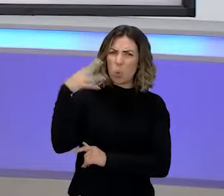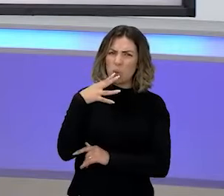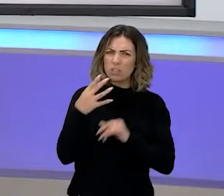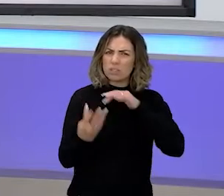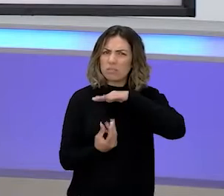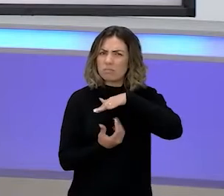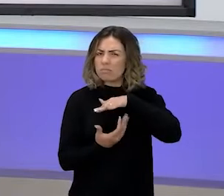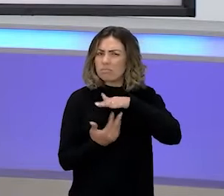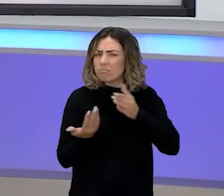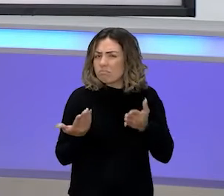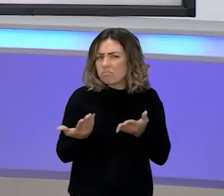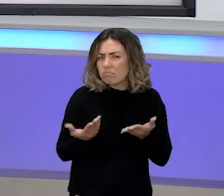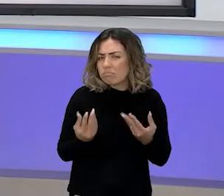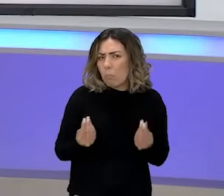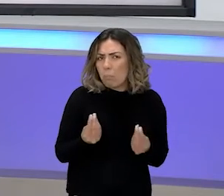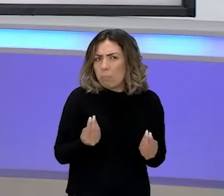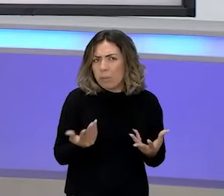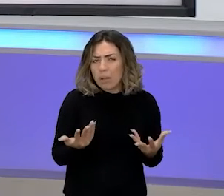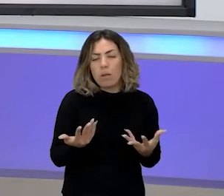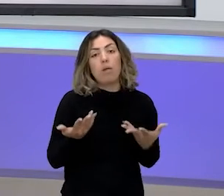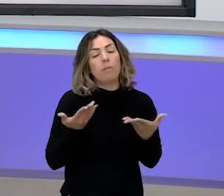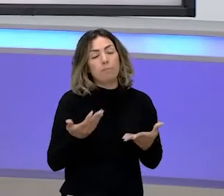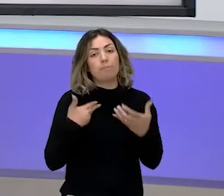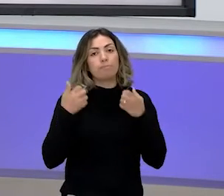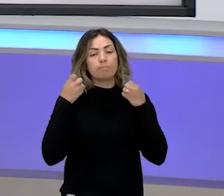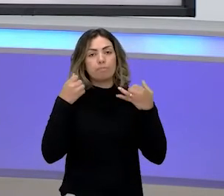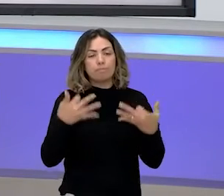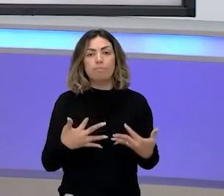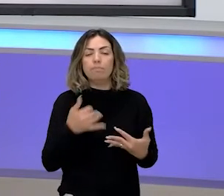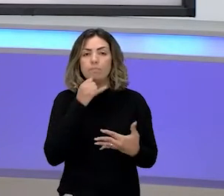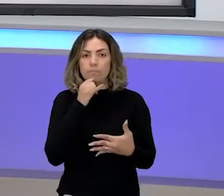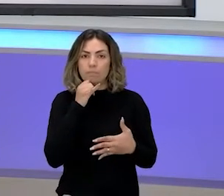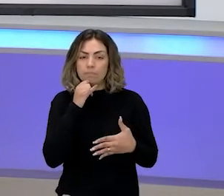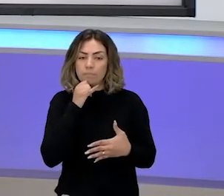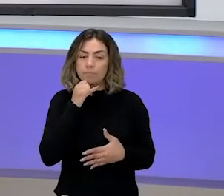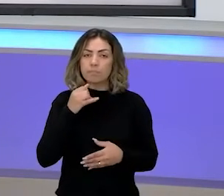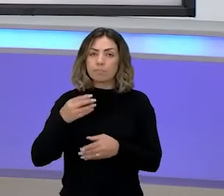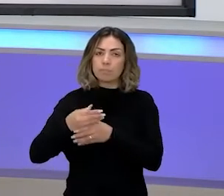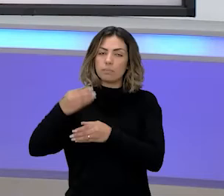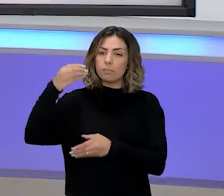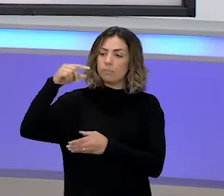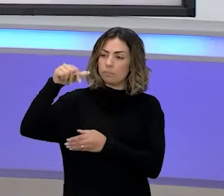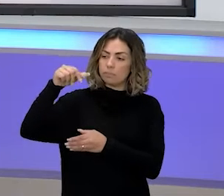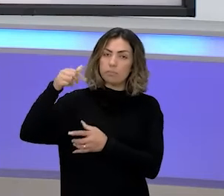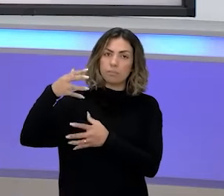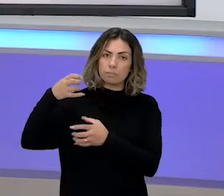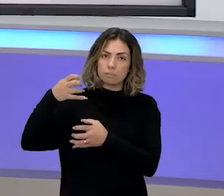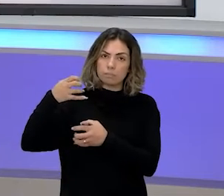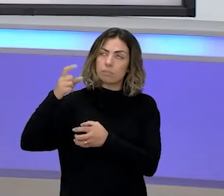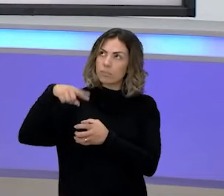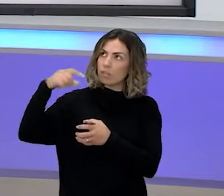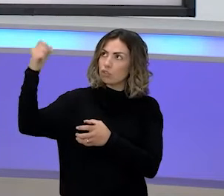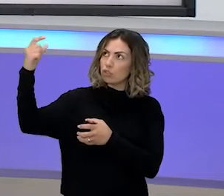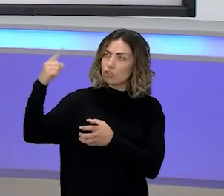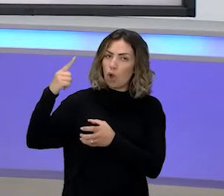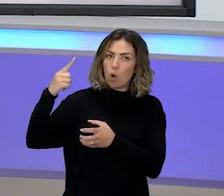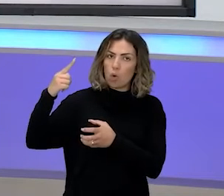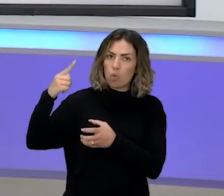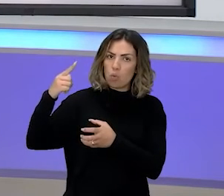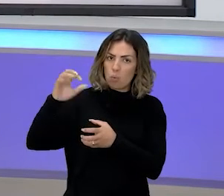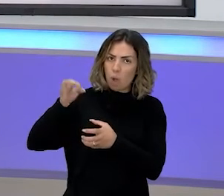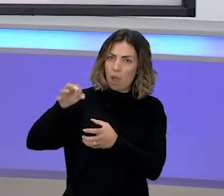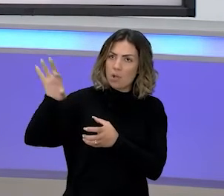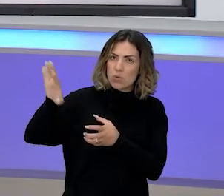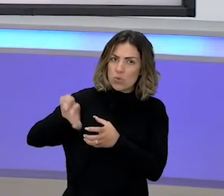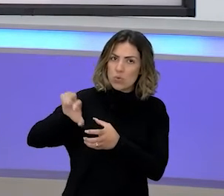Mozart? É que se a lâmpada de Mozart, esse litro de luz, utiliza a luz do Sol, seria legal a